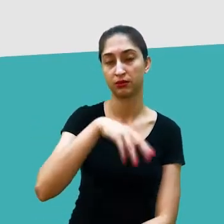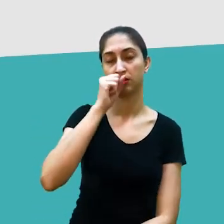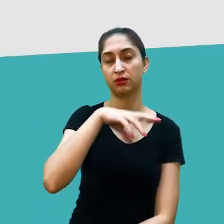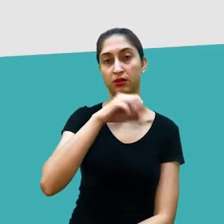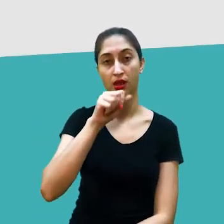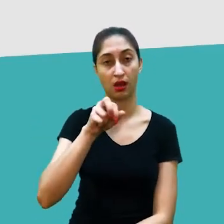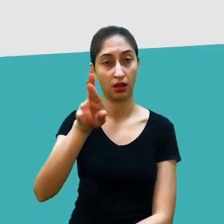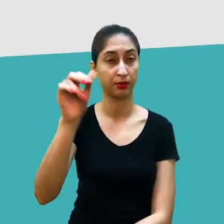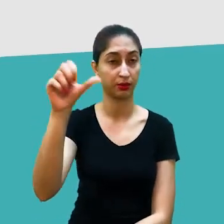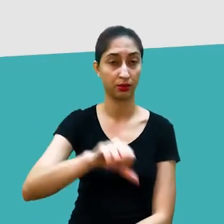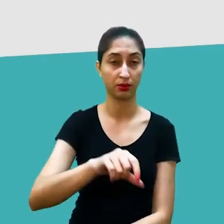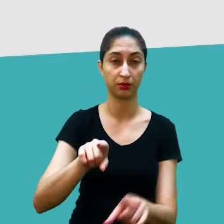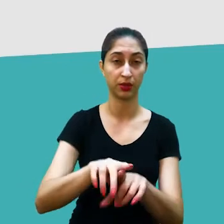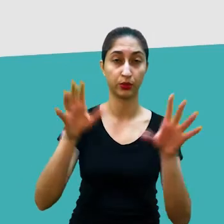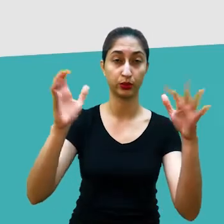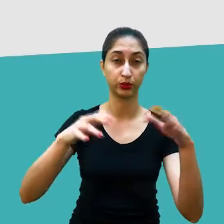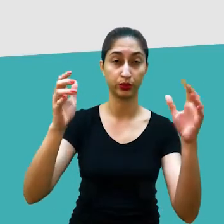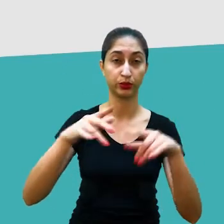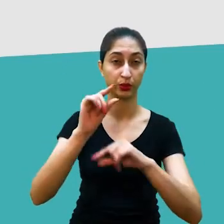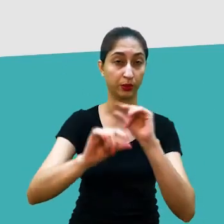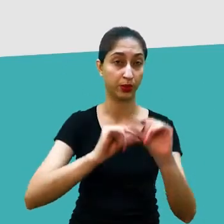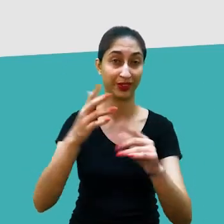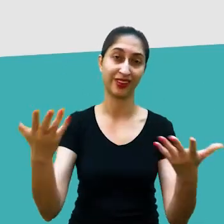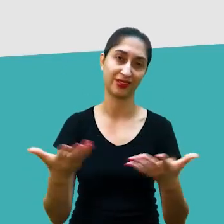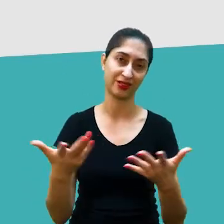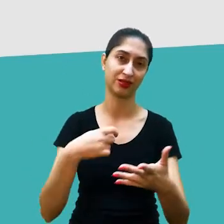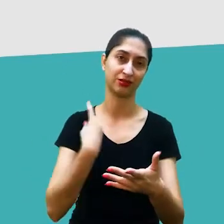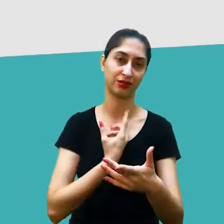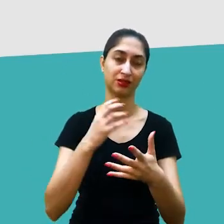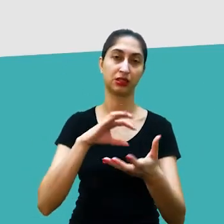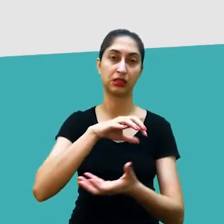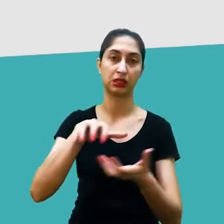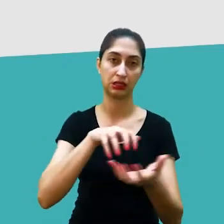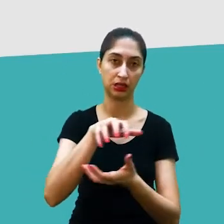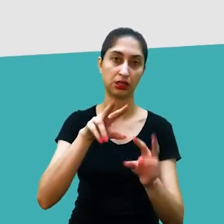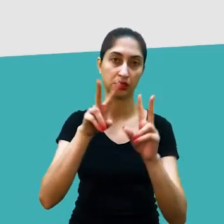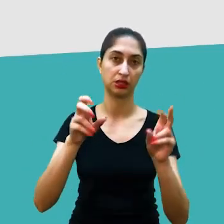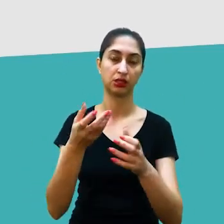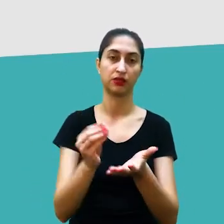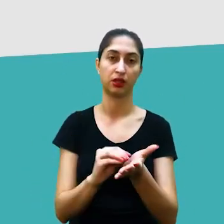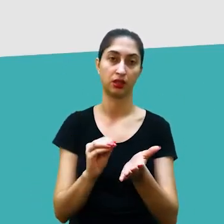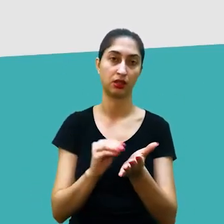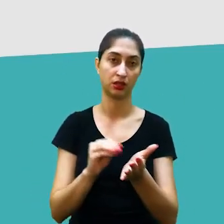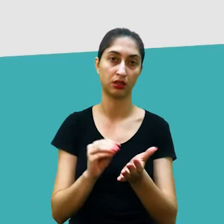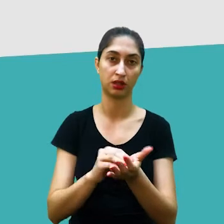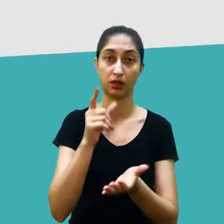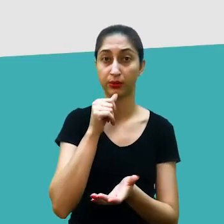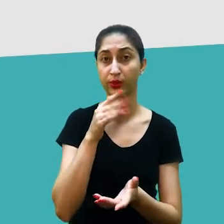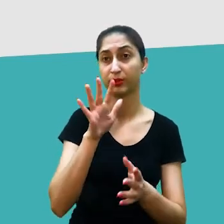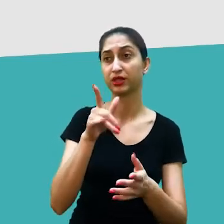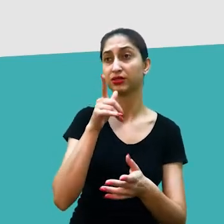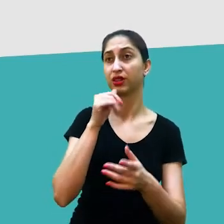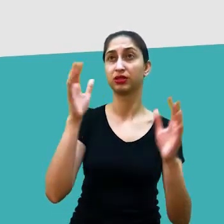ter menos chuva. A gente está vivendo a crise hídrica, né? Isso é falta de chuva. Agora, falta de chuva, o que